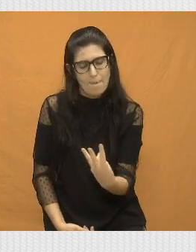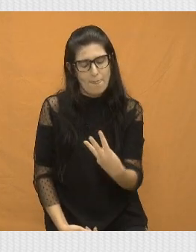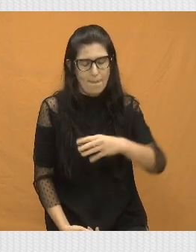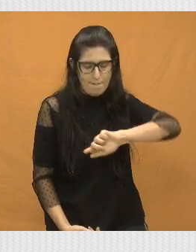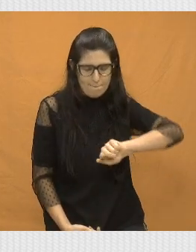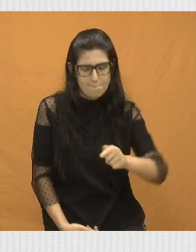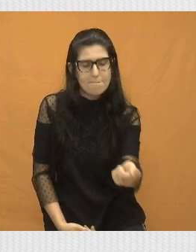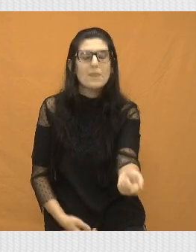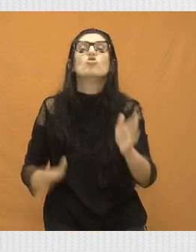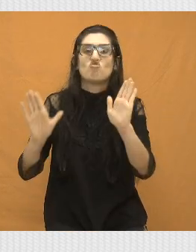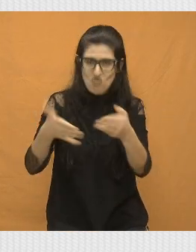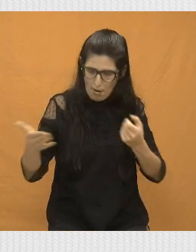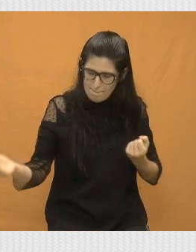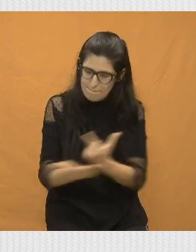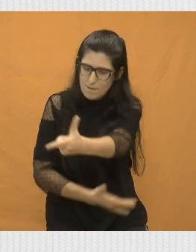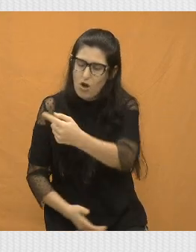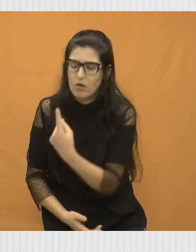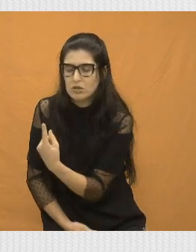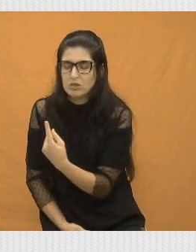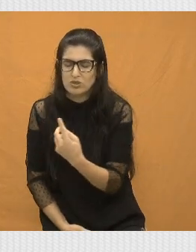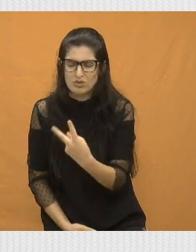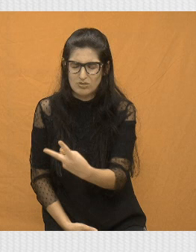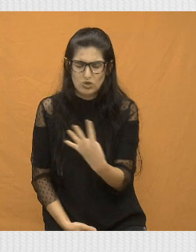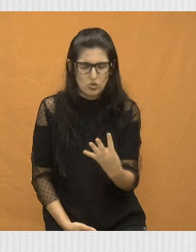471.983.000 e liquidado